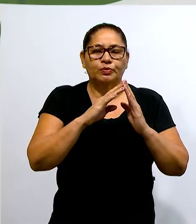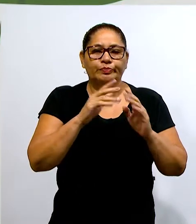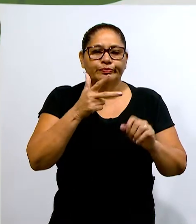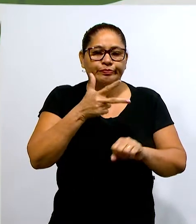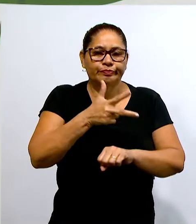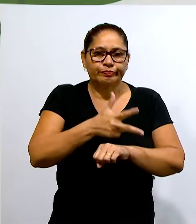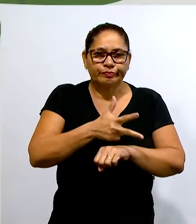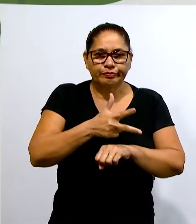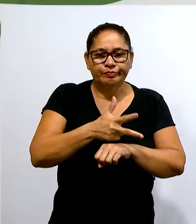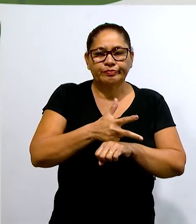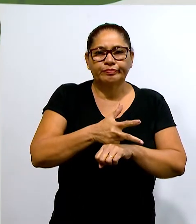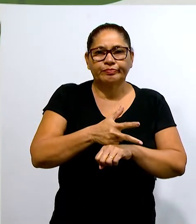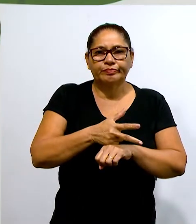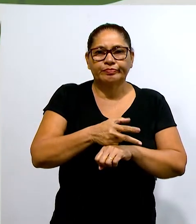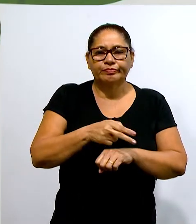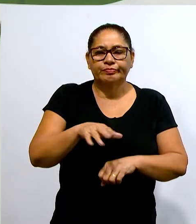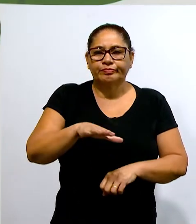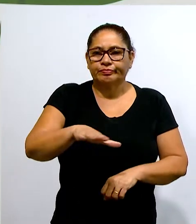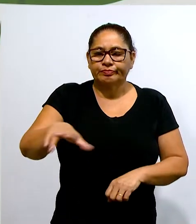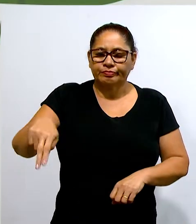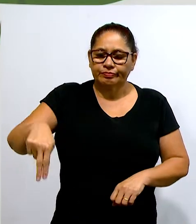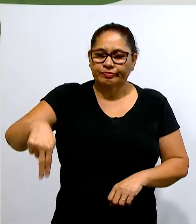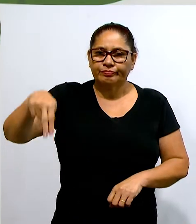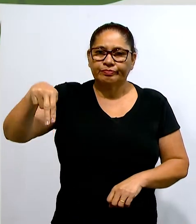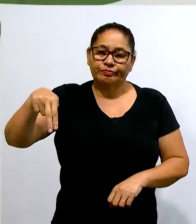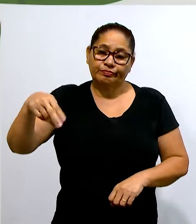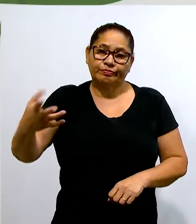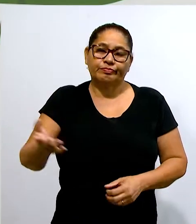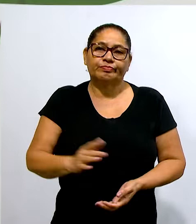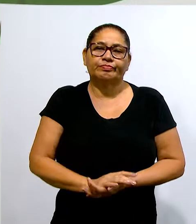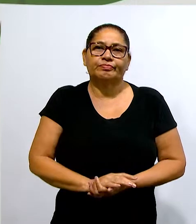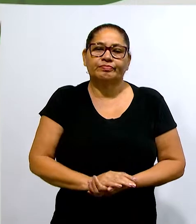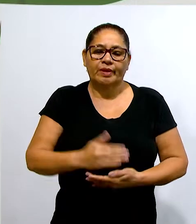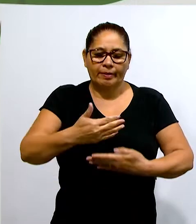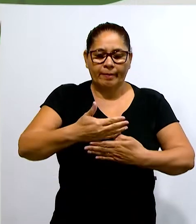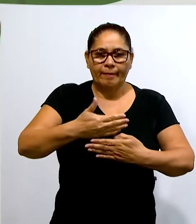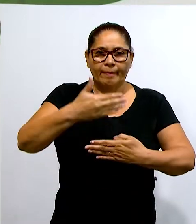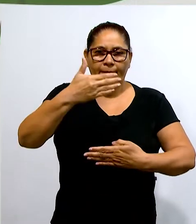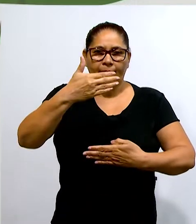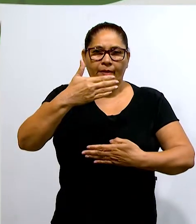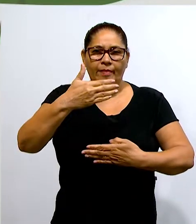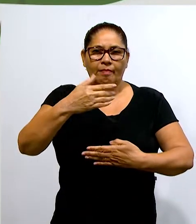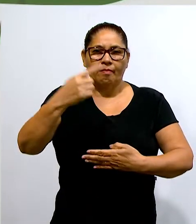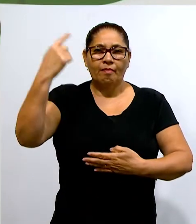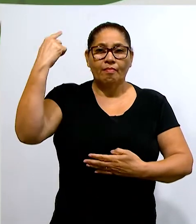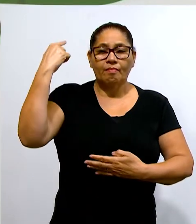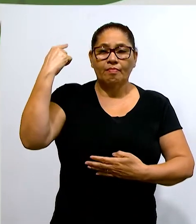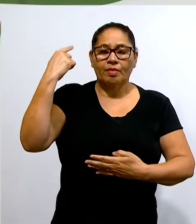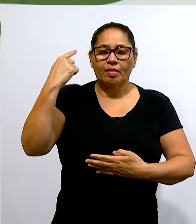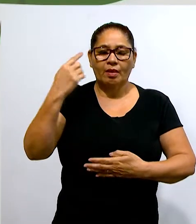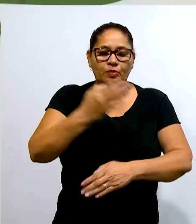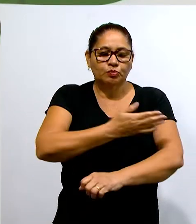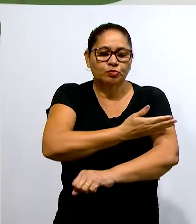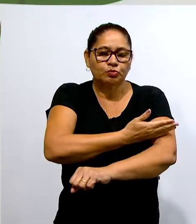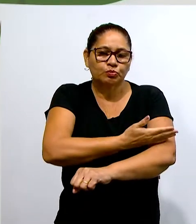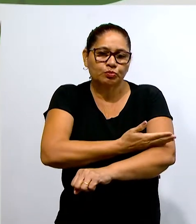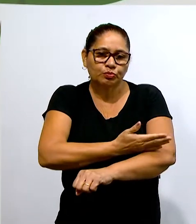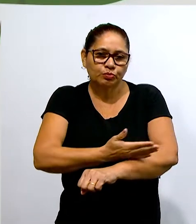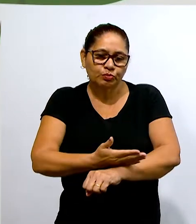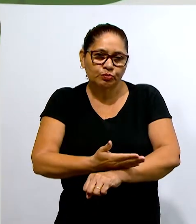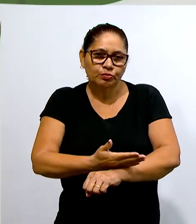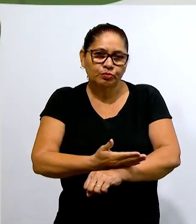essa aula. Nesse espaço, atrás de mim, eu tenho uma parede branca